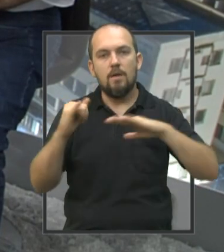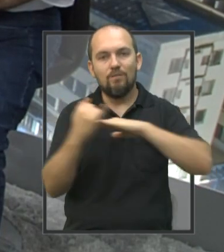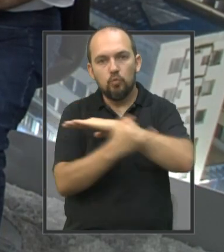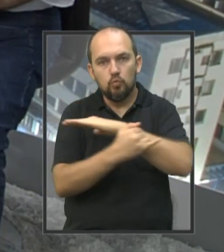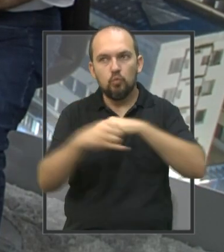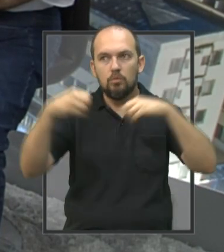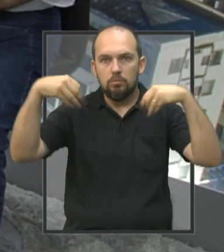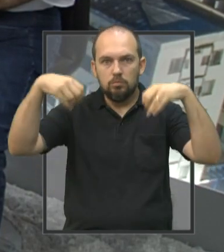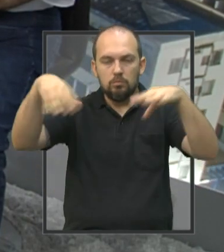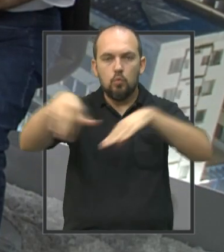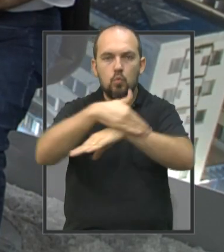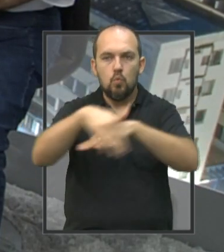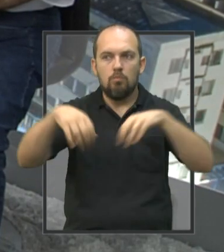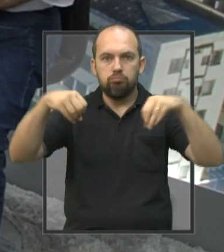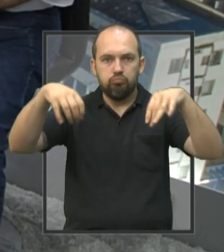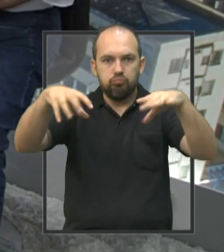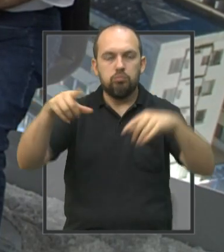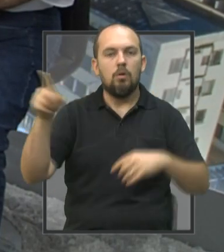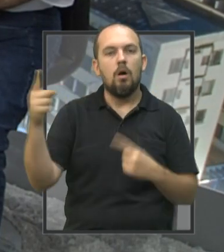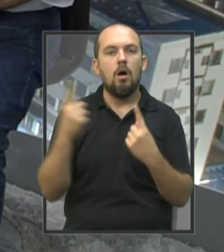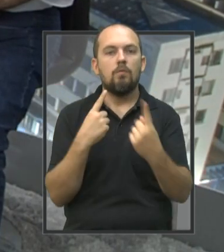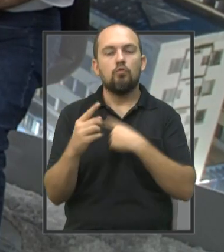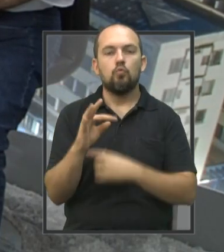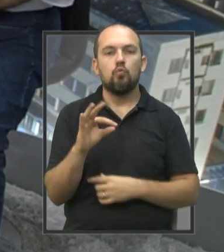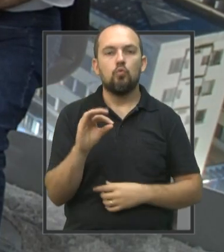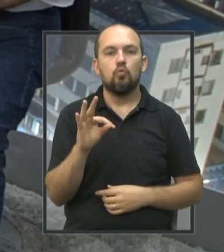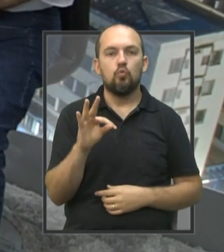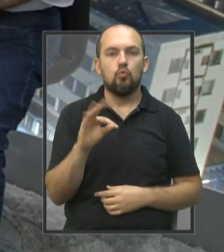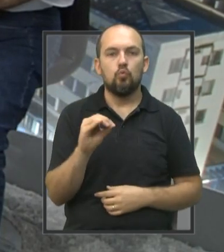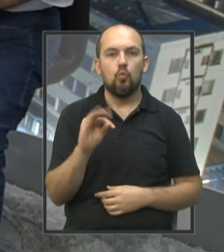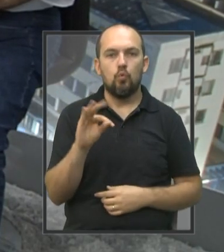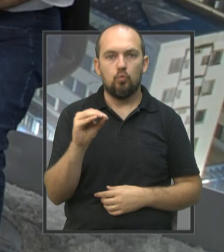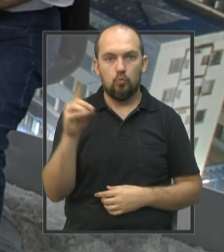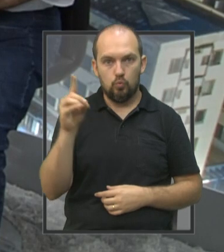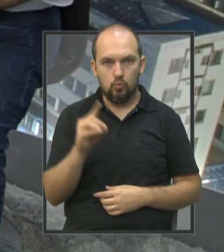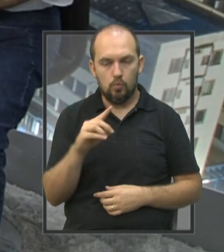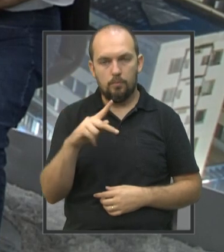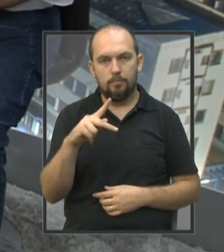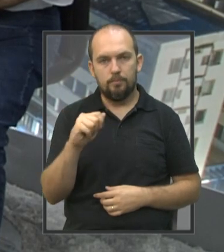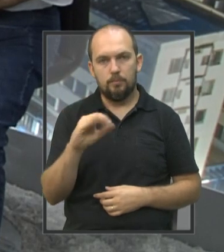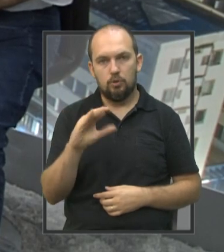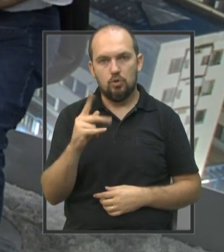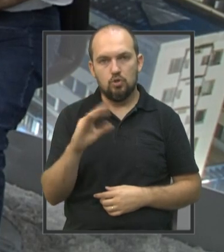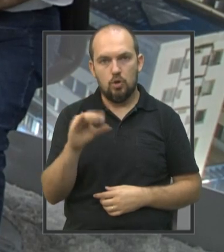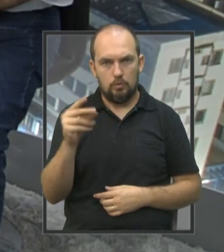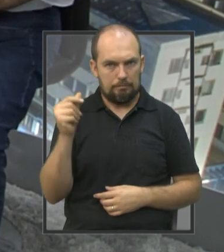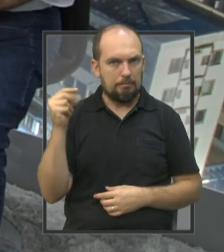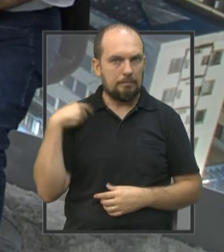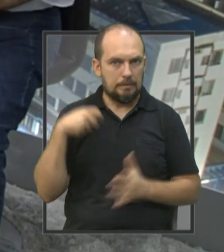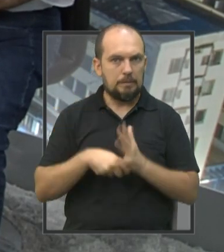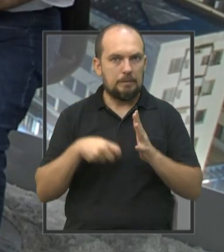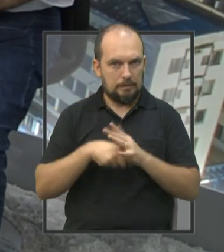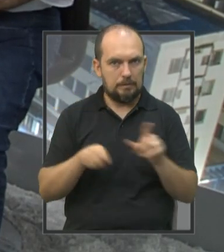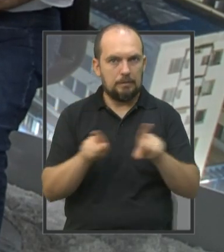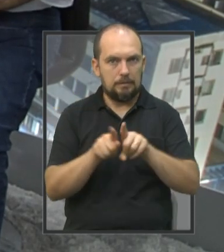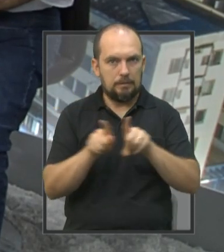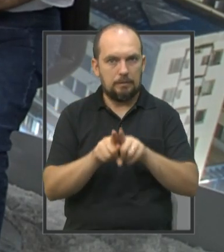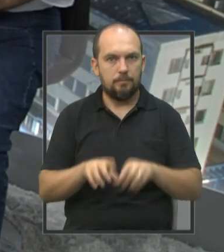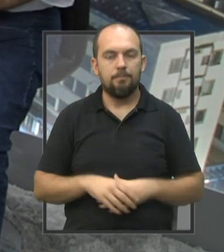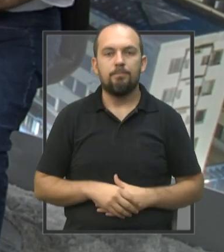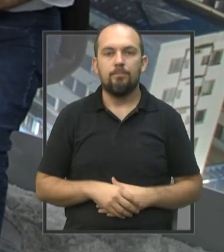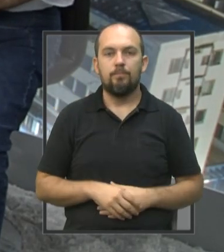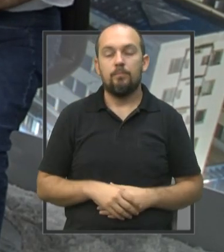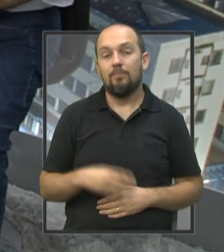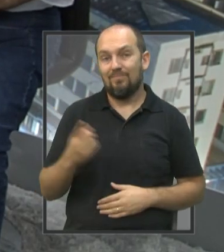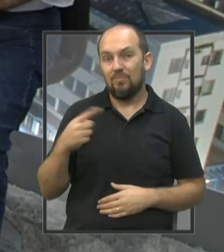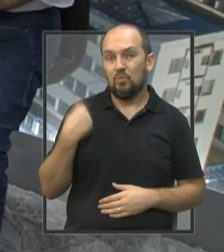iluminação pública ali na Avenida Totó Pacheco. Essa também é uma demanda antiga do senhor, né? Nós começamos